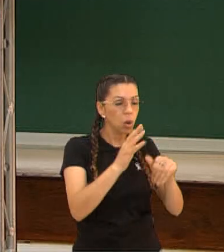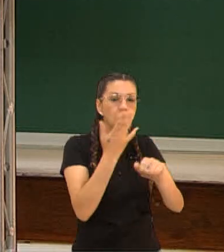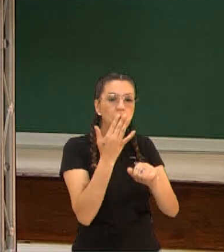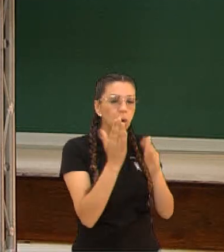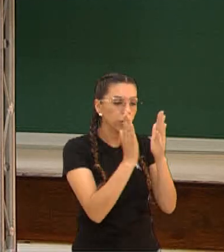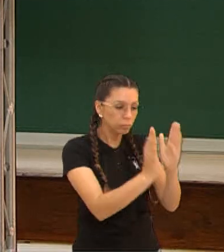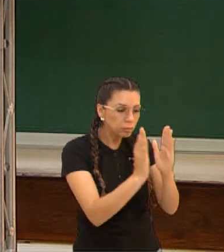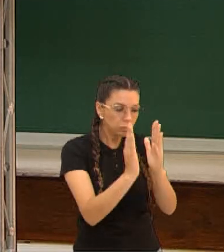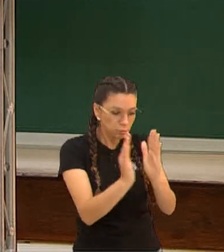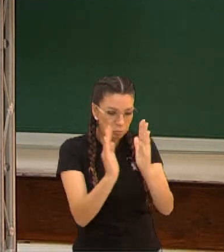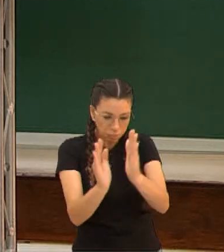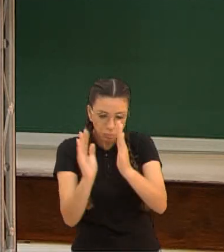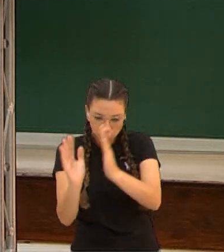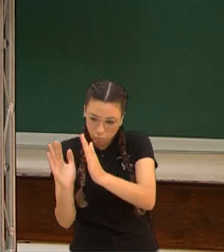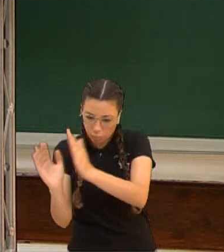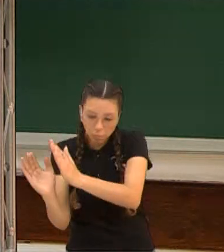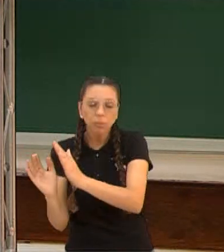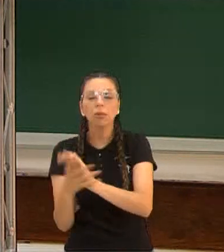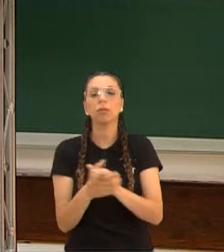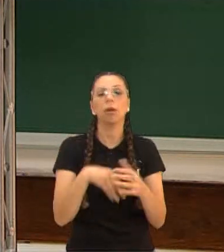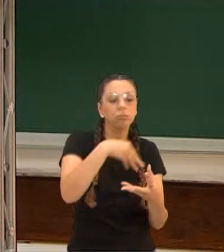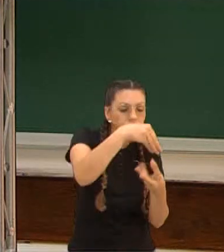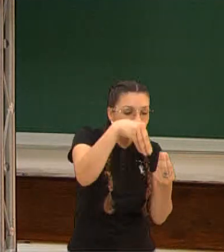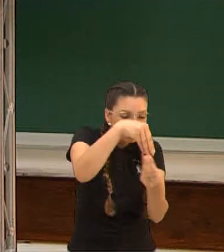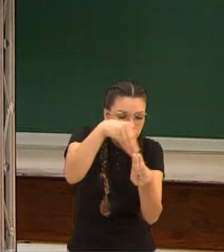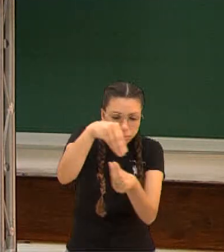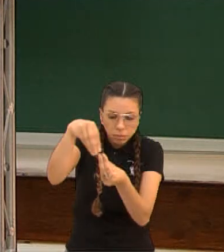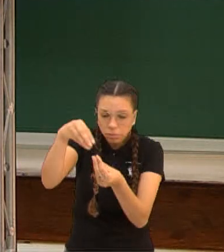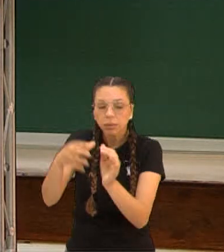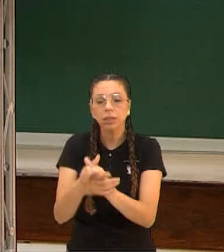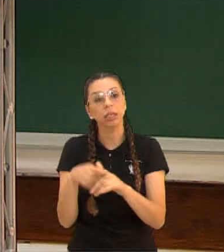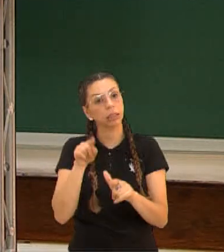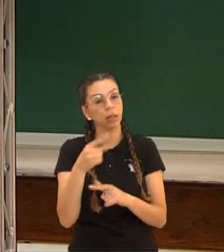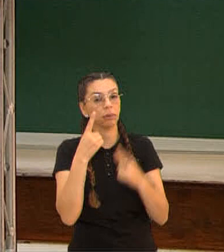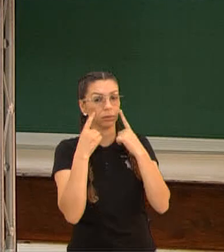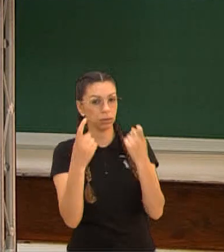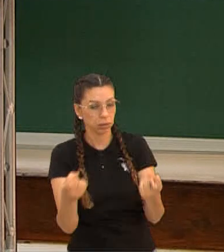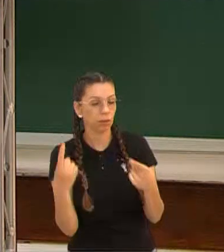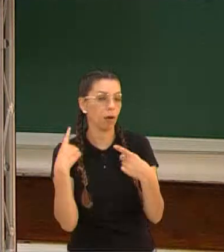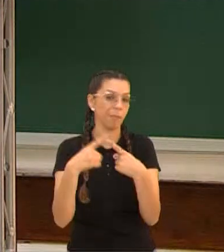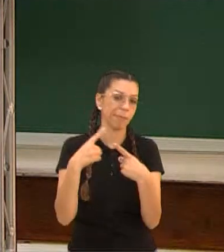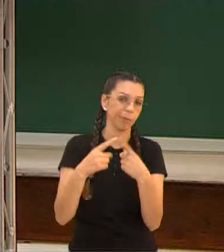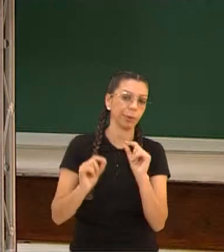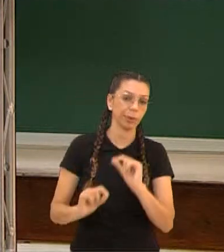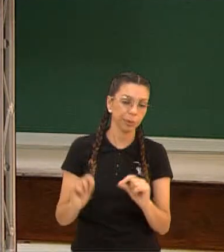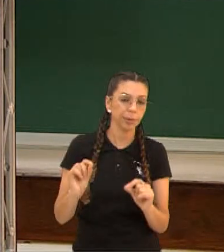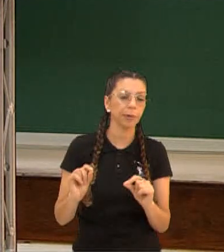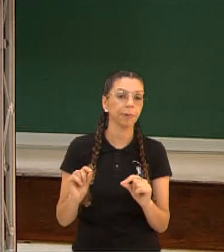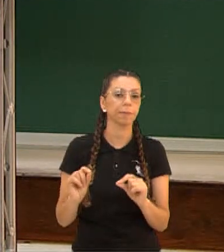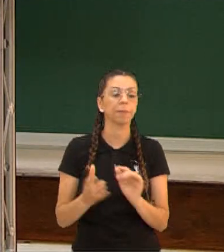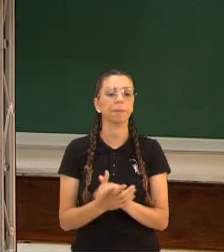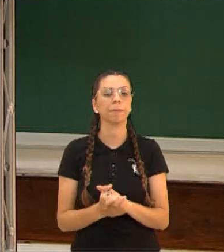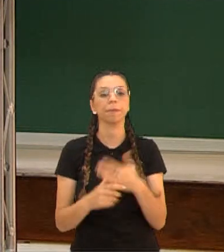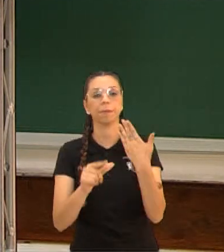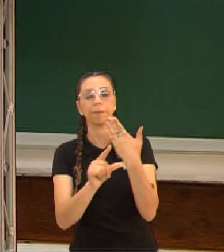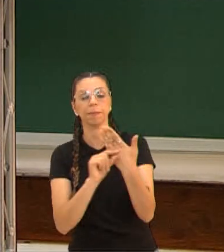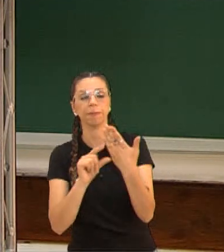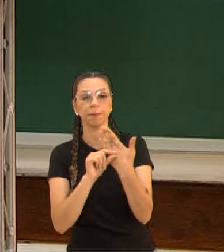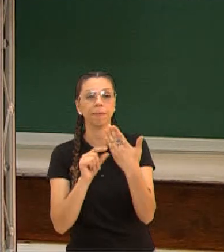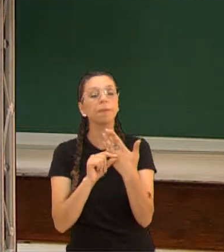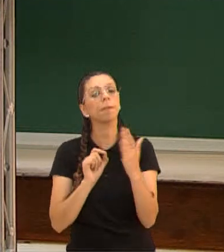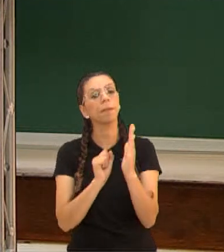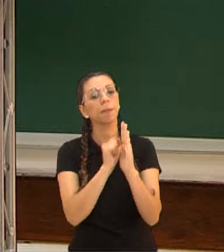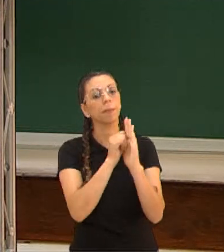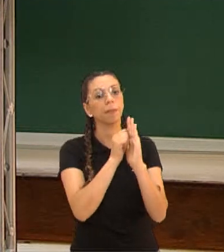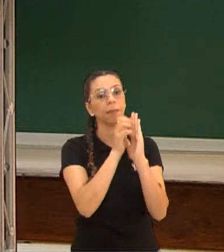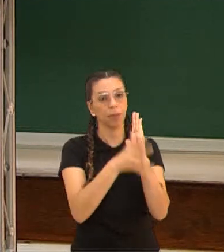outras, pigmentadas, tá? Isso vai ser interessante. E, pessoal, o que vale a pena faltar aqui é que os artistas impressionistas, isso